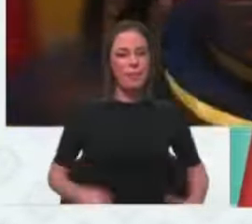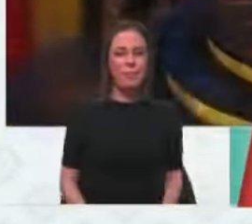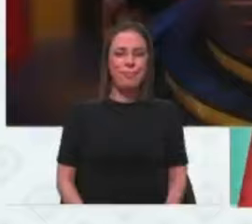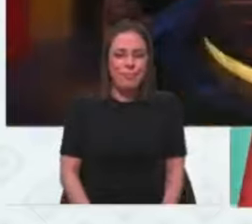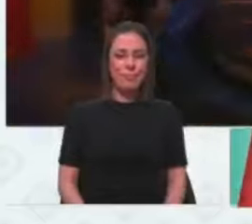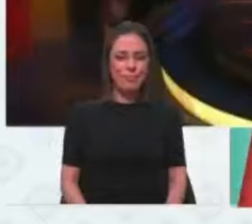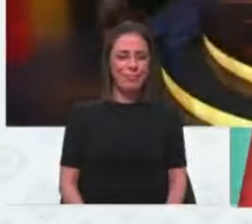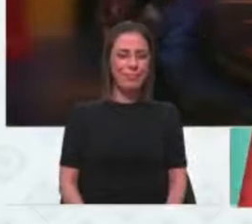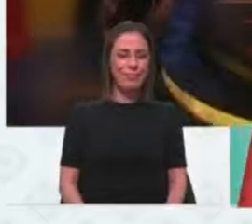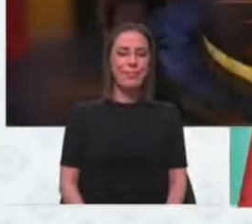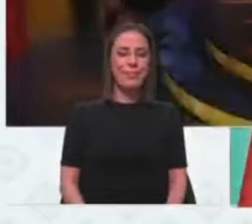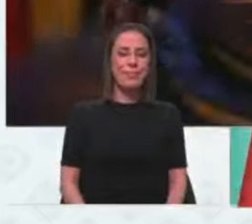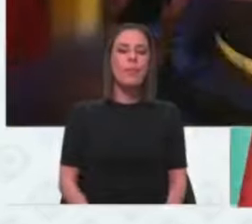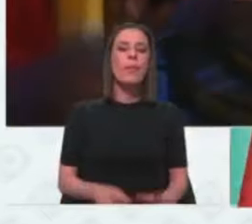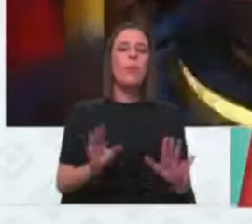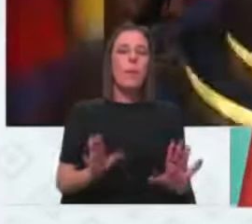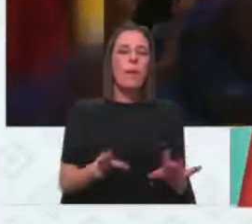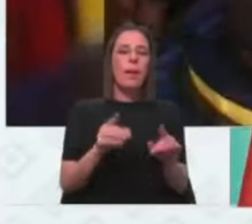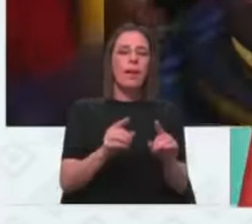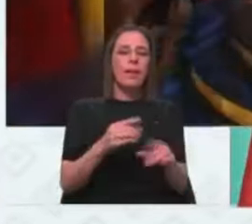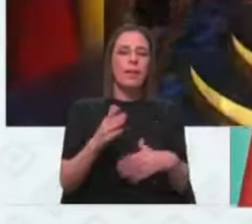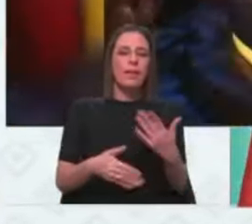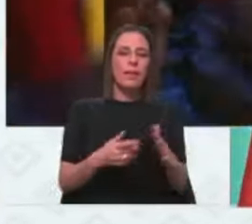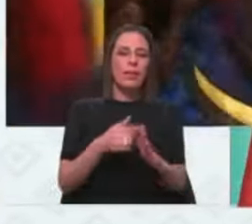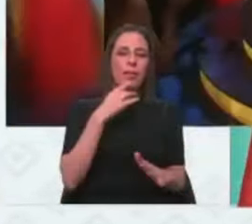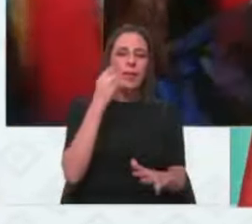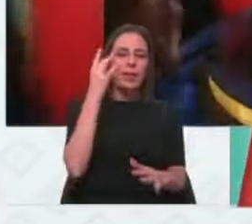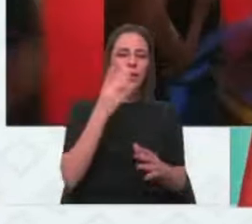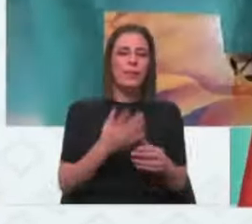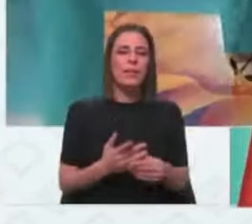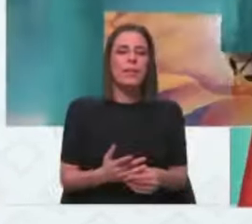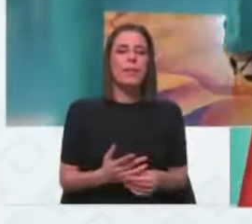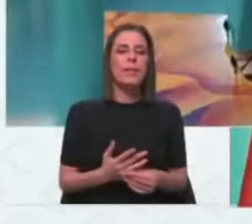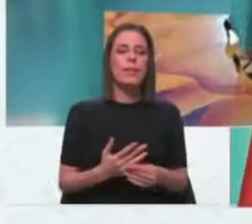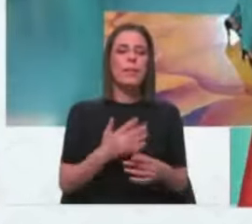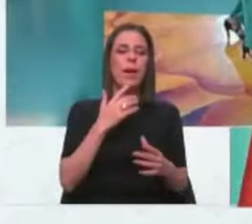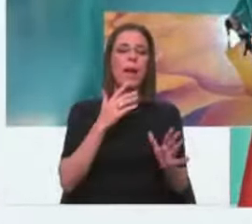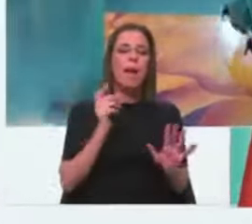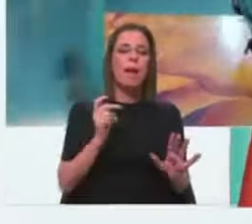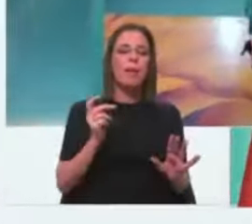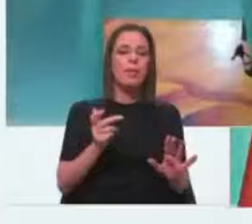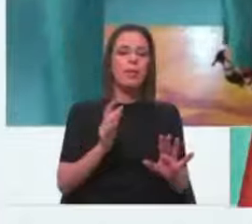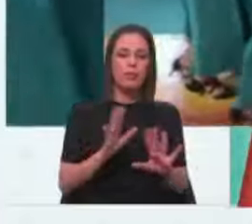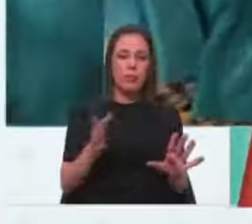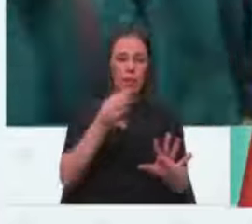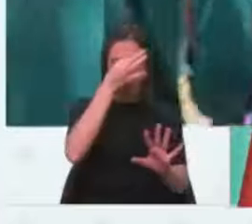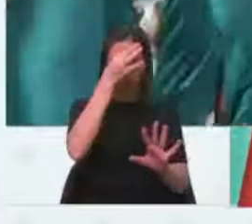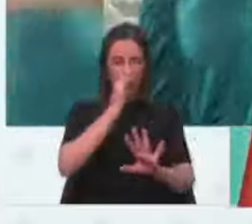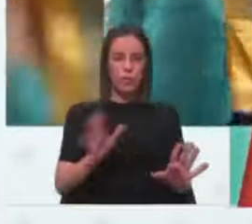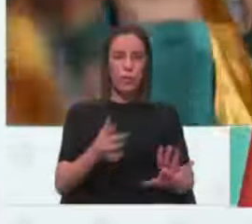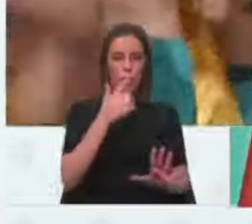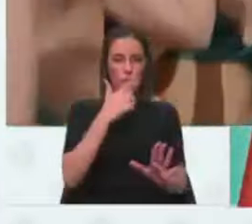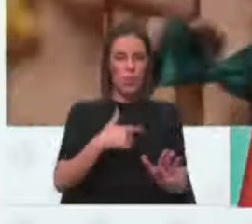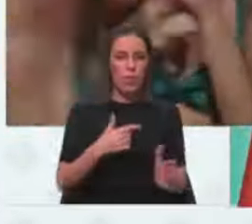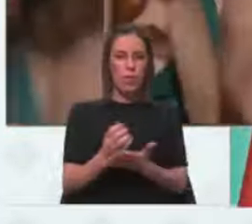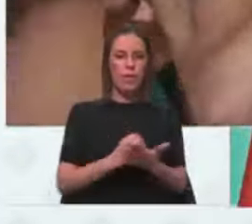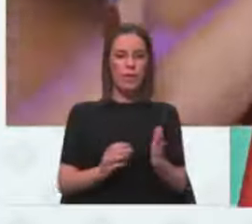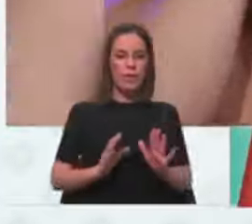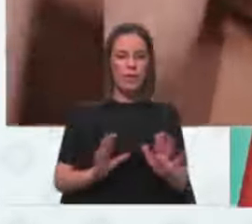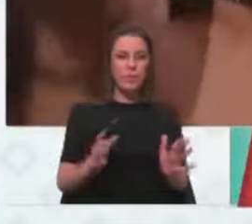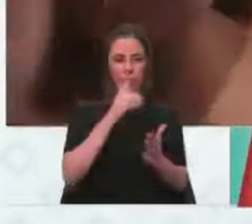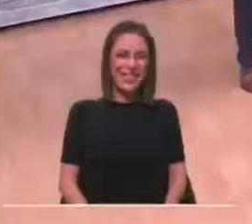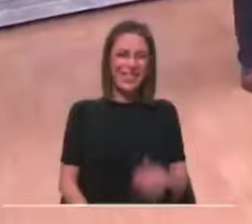Falhaste? Falhei! Foram os nervos. Mas depois acabou por ficar divertido. Mas entretanto, com os anos já afinaste a pontaria. Já, eu agora não falho.